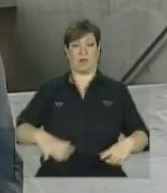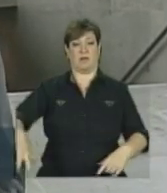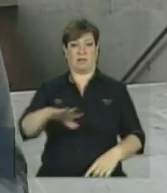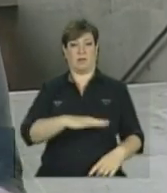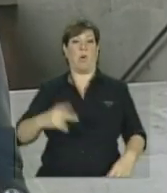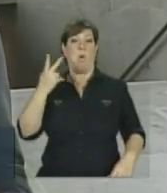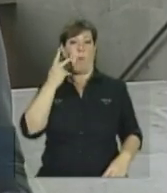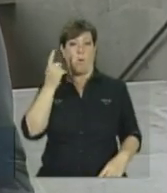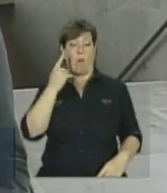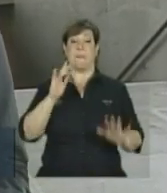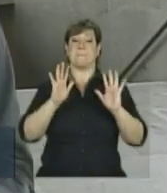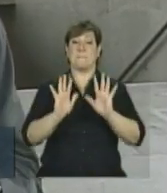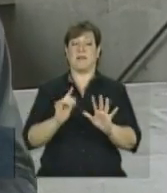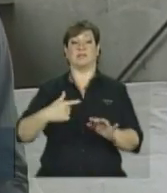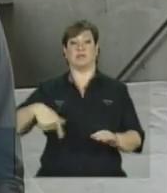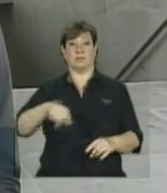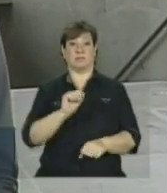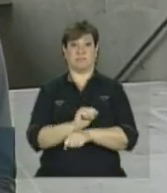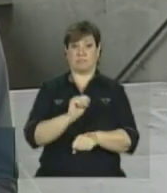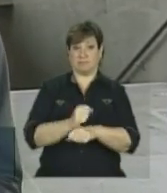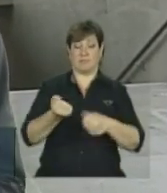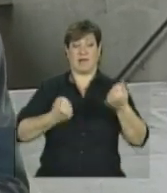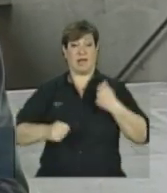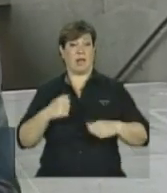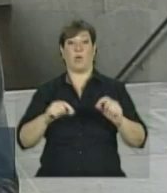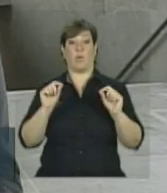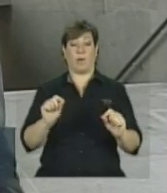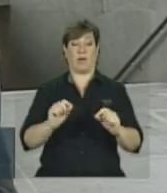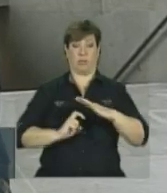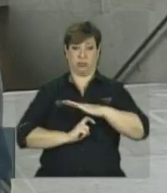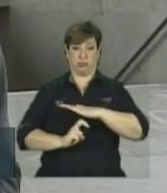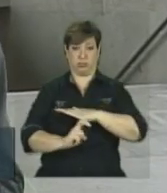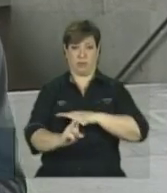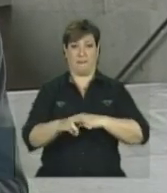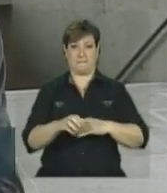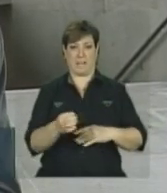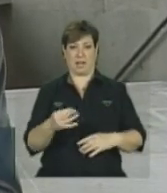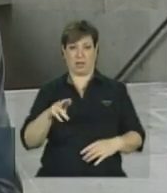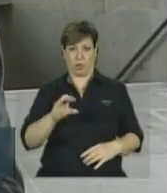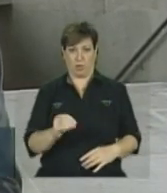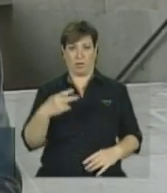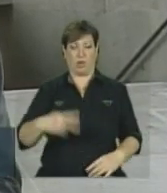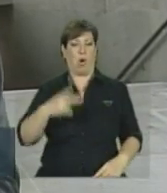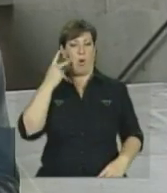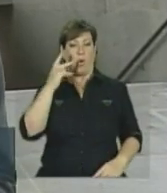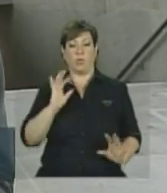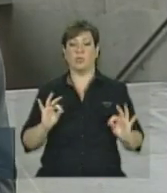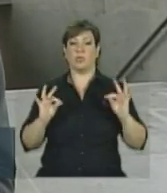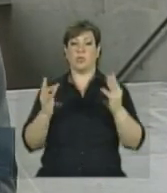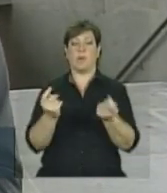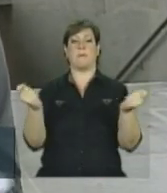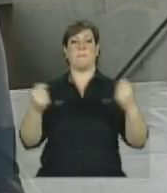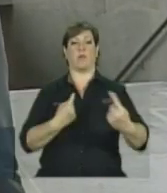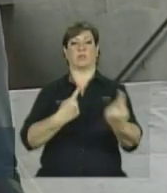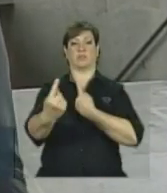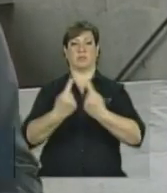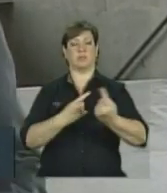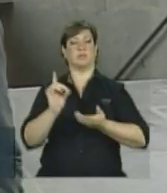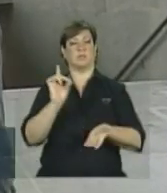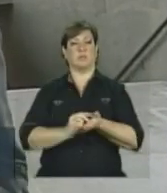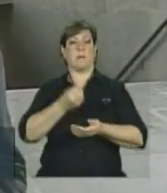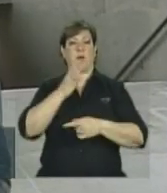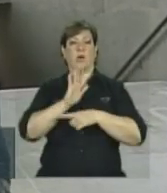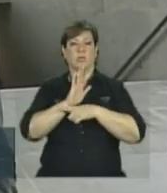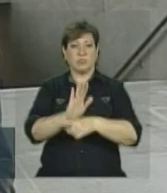Fortaleza. Mas a expectativa, a grande expectativa, é que o metrô de Fortaleza, como um todo, seja um meio de transporte